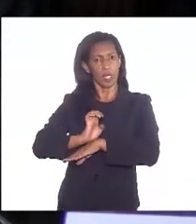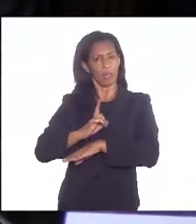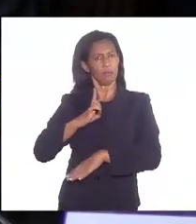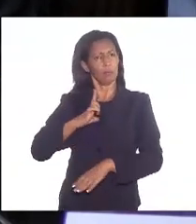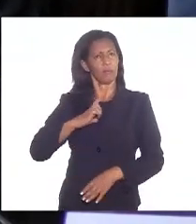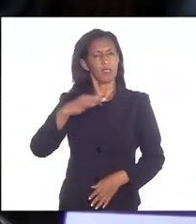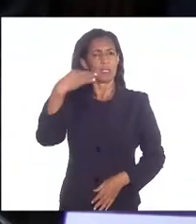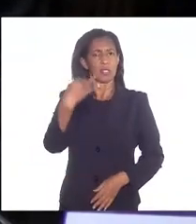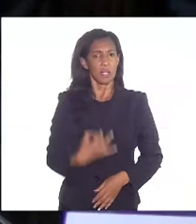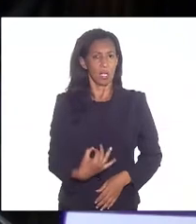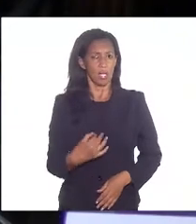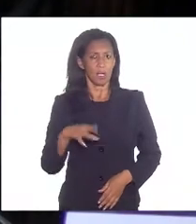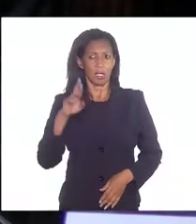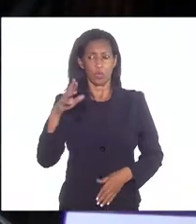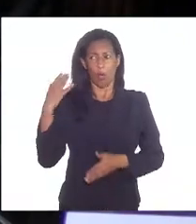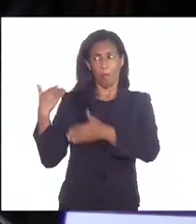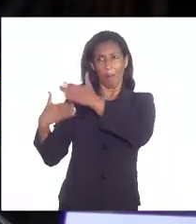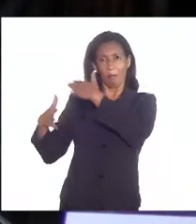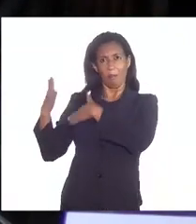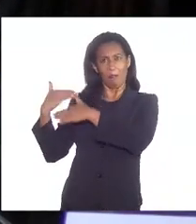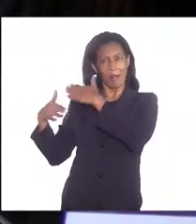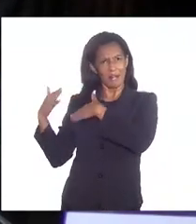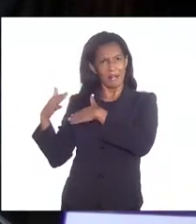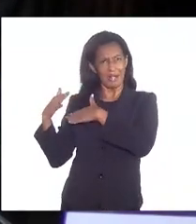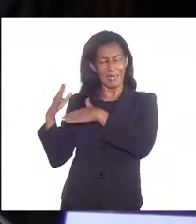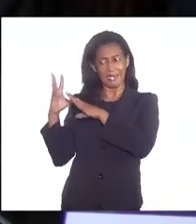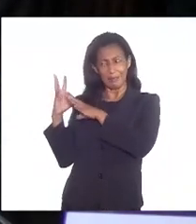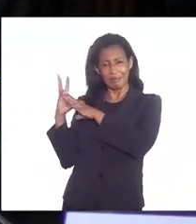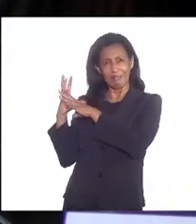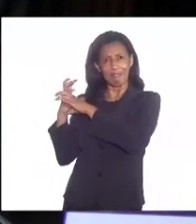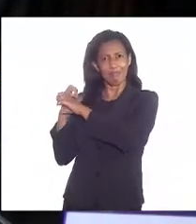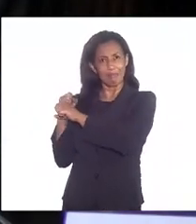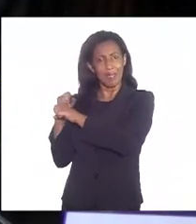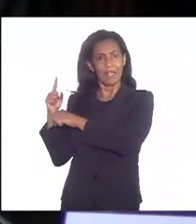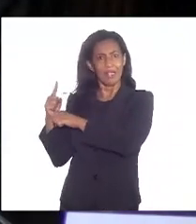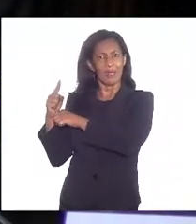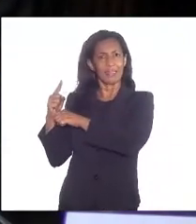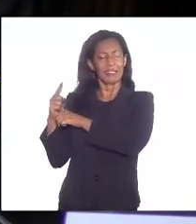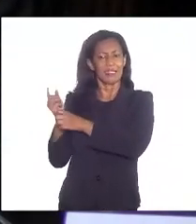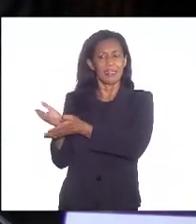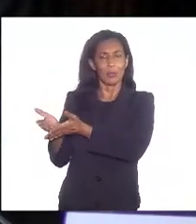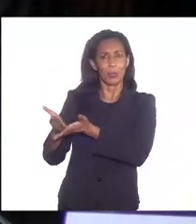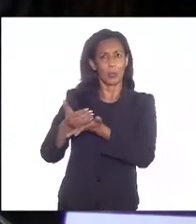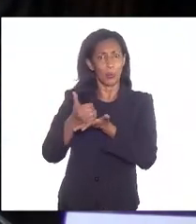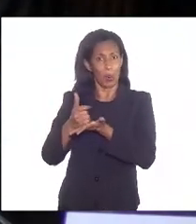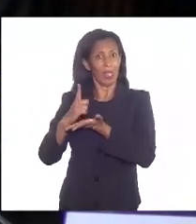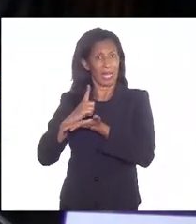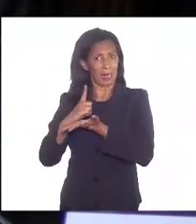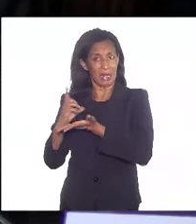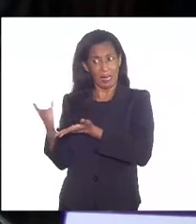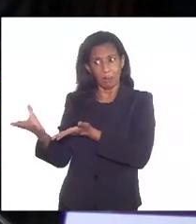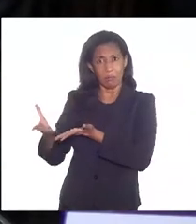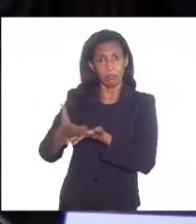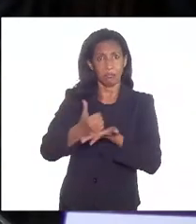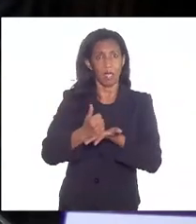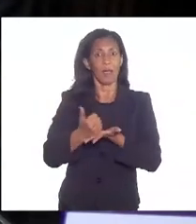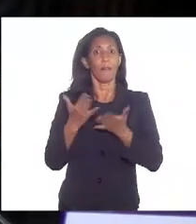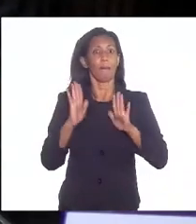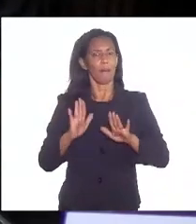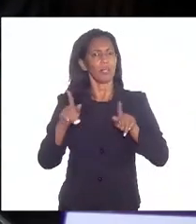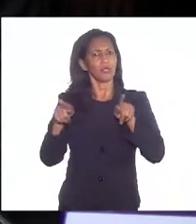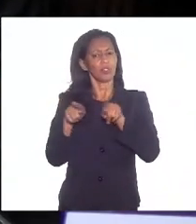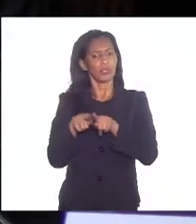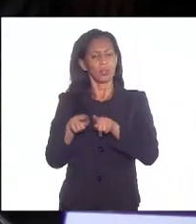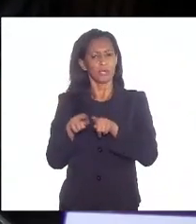não só o que está para trás, que é o estoque desses recursos que nós temos para receber, mas também o fluxo,